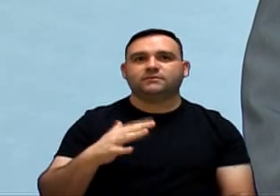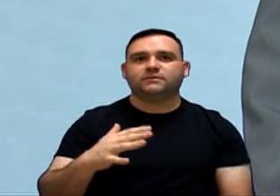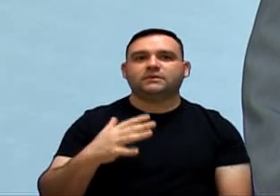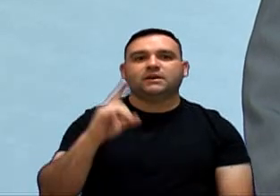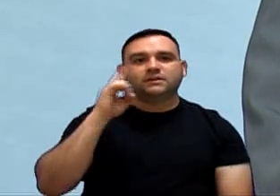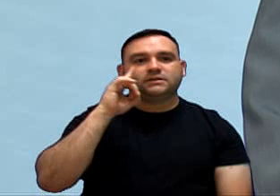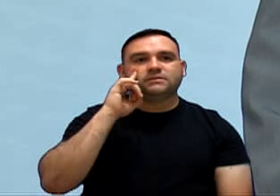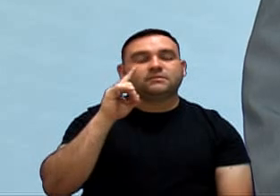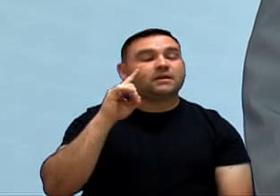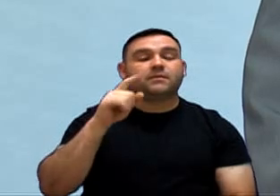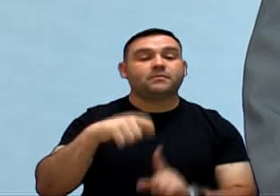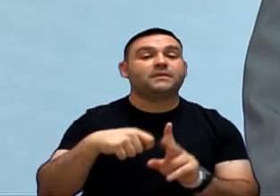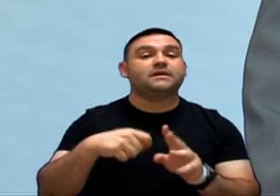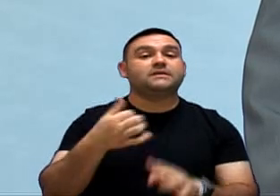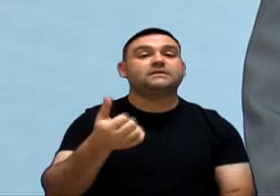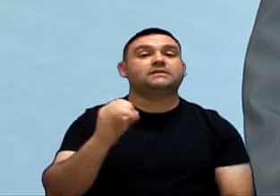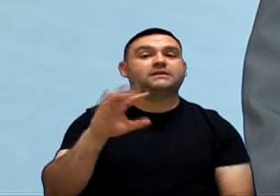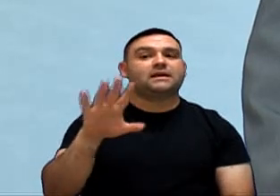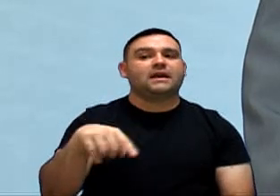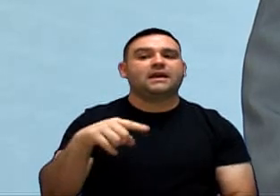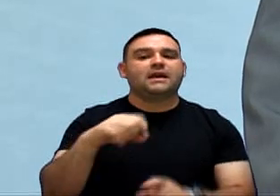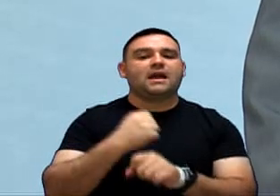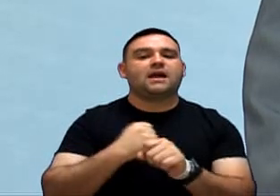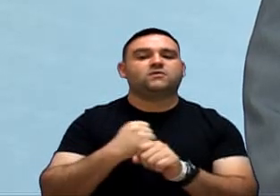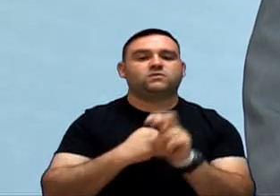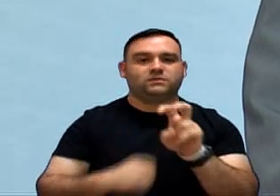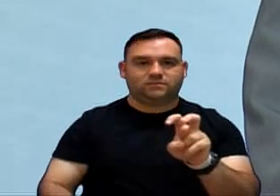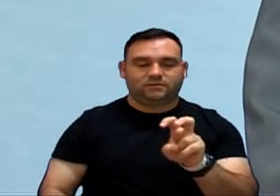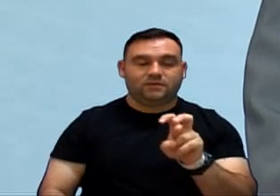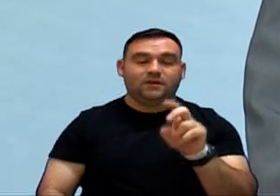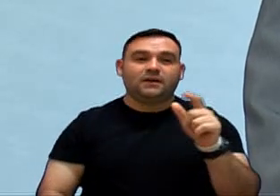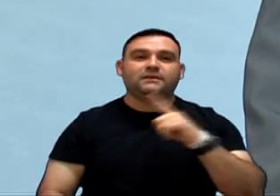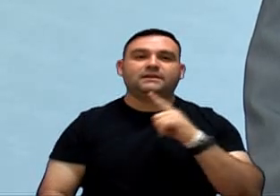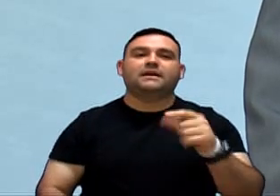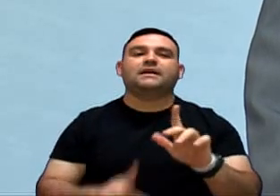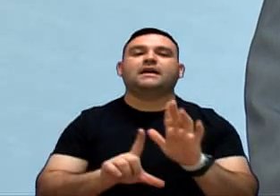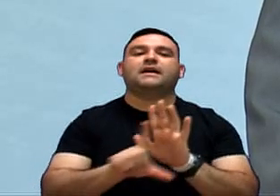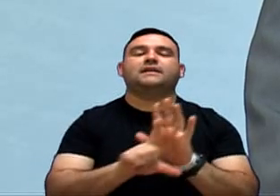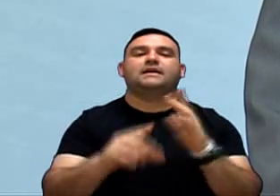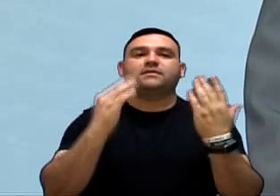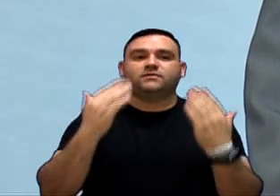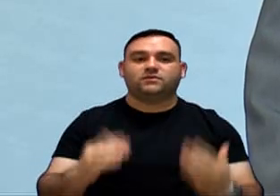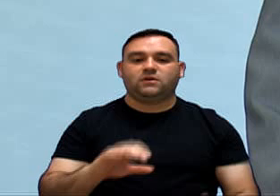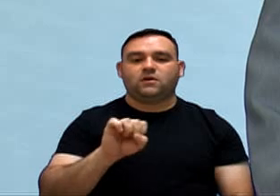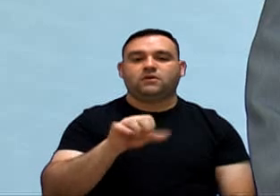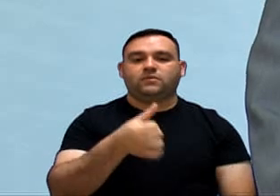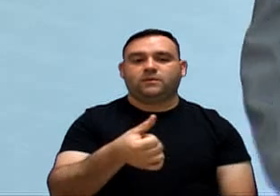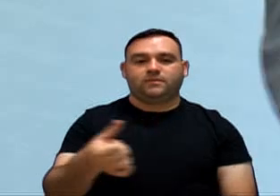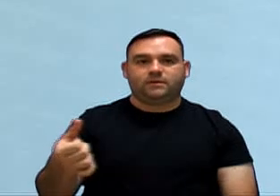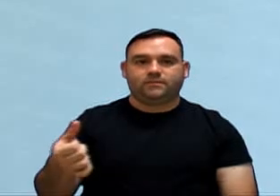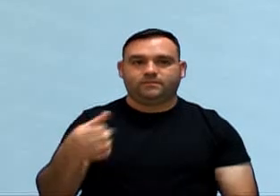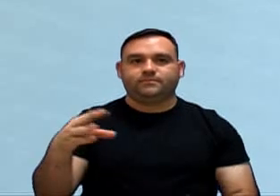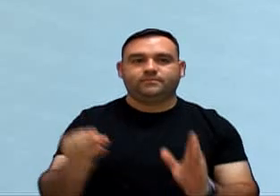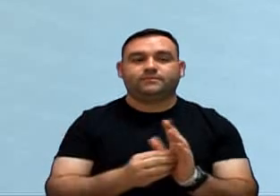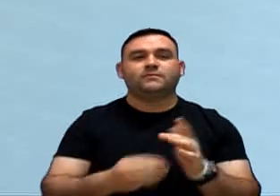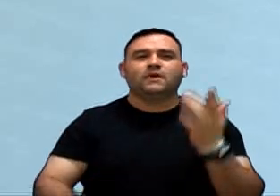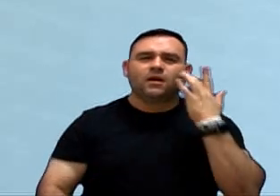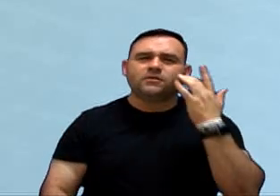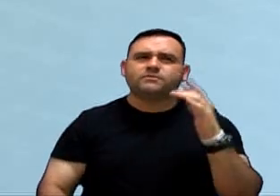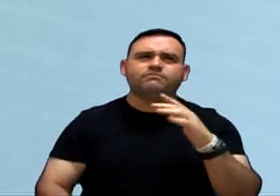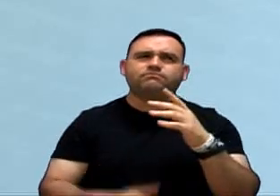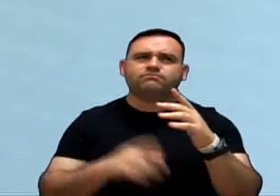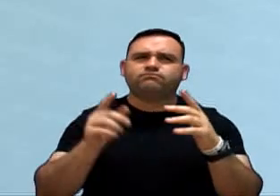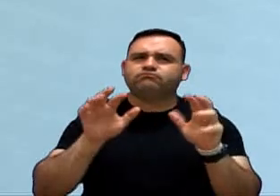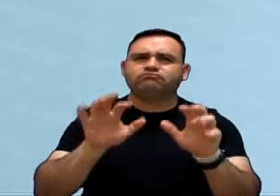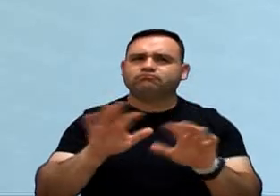de 60 meses, que é 5 anos, conforme disposição da Lei de Licitações 8666. Eu acho que